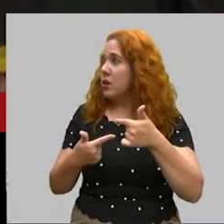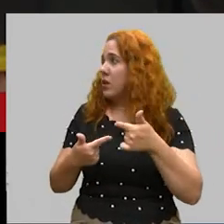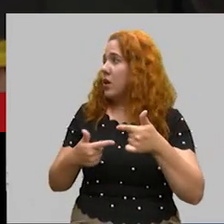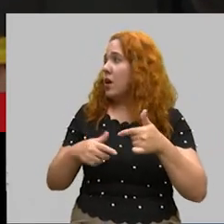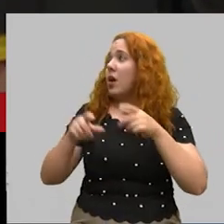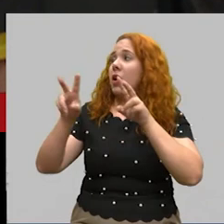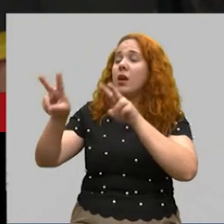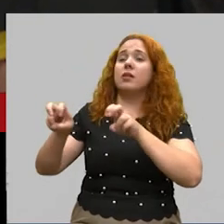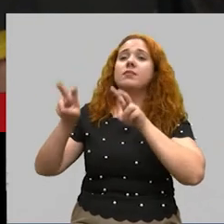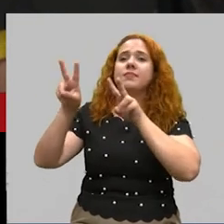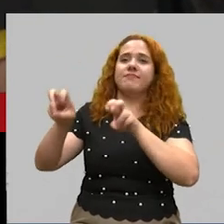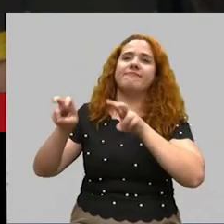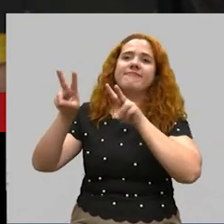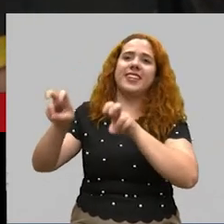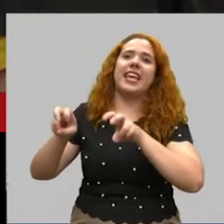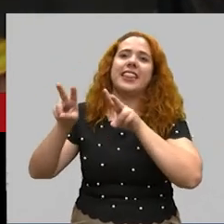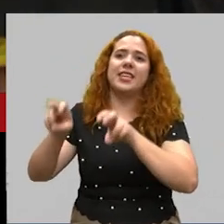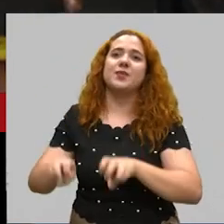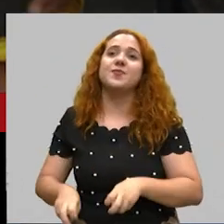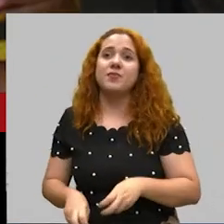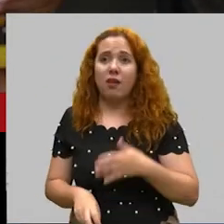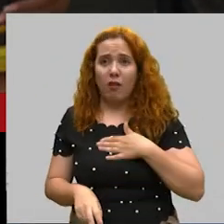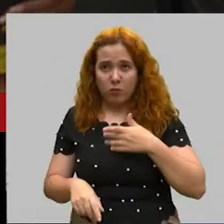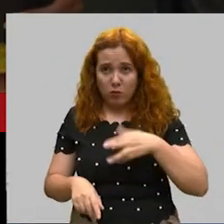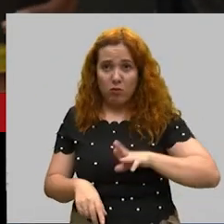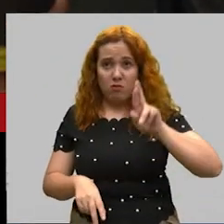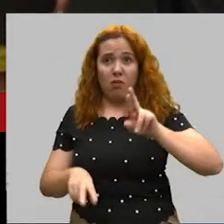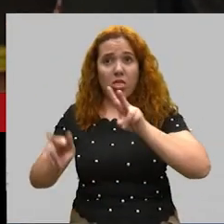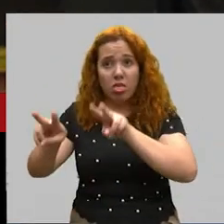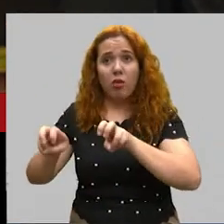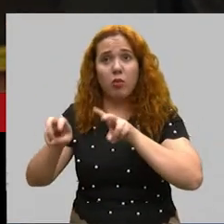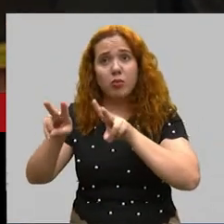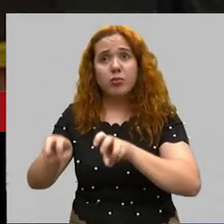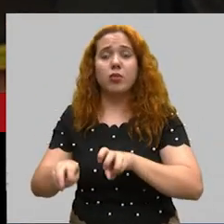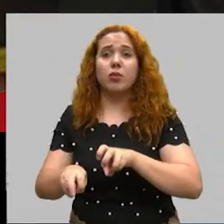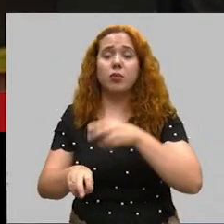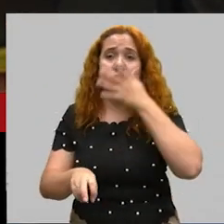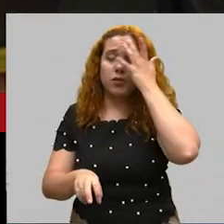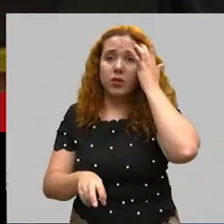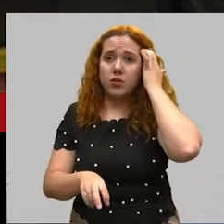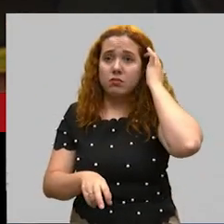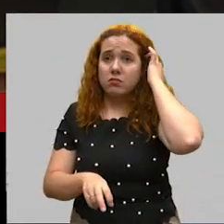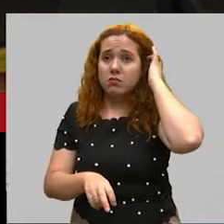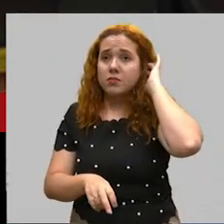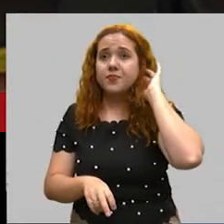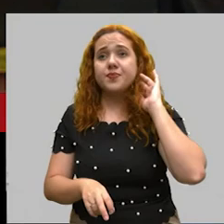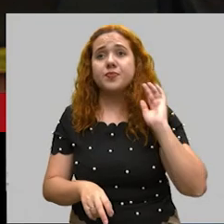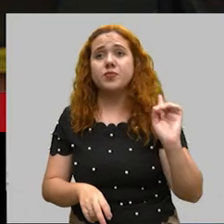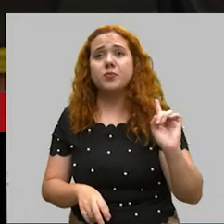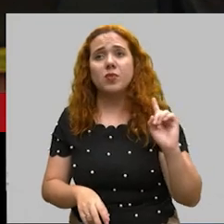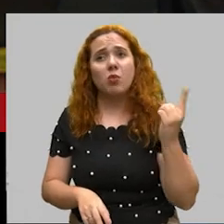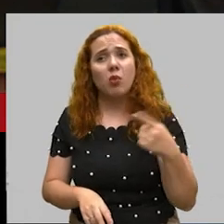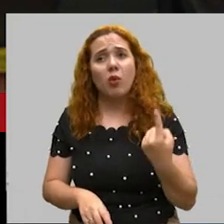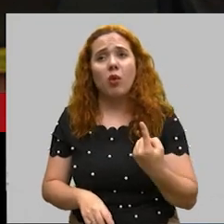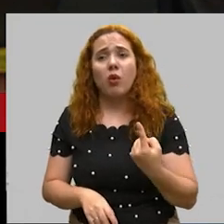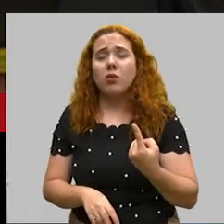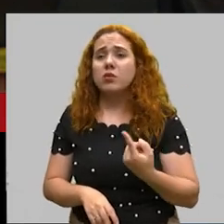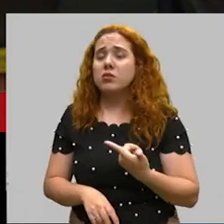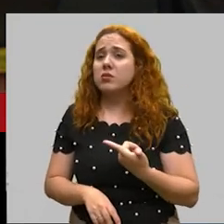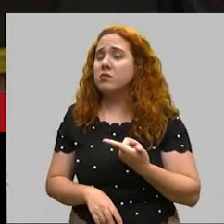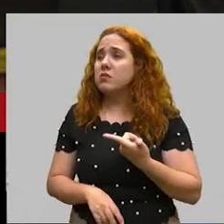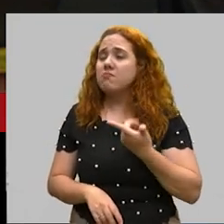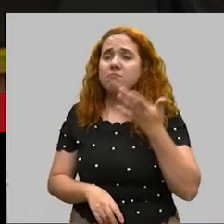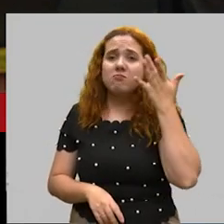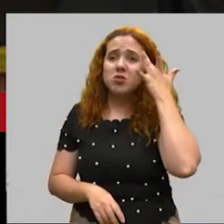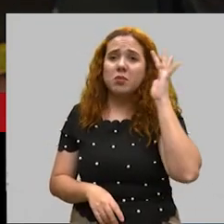nós agricultores é difícil entender como que algo que pode transformar o